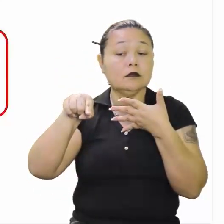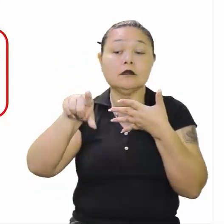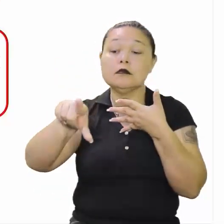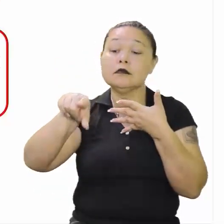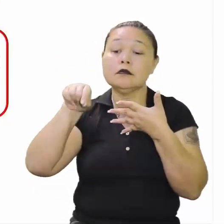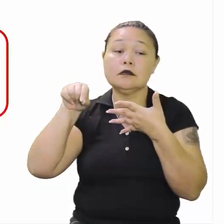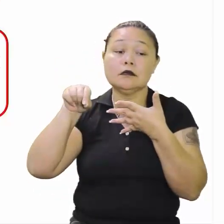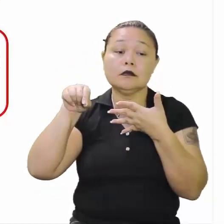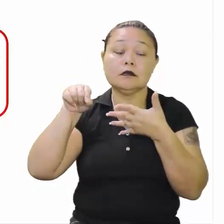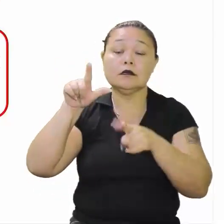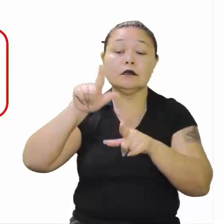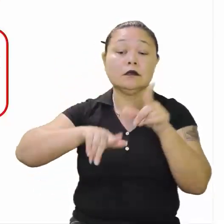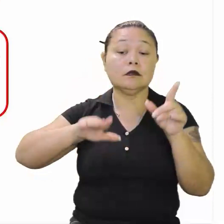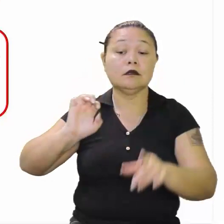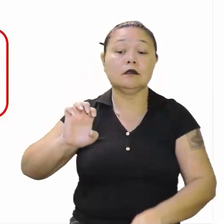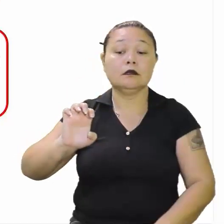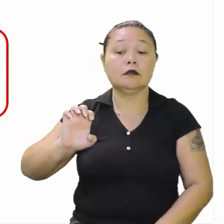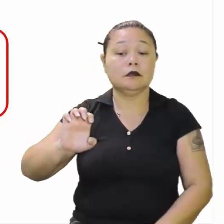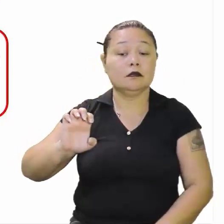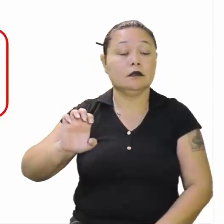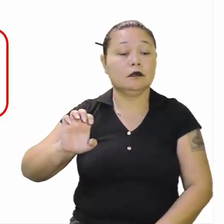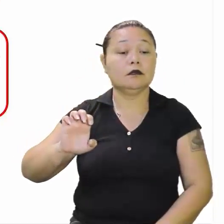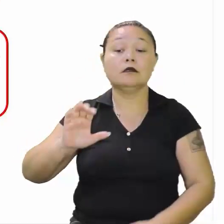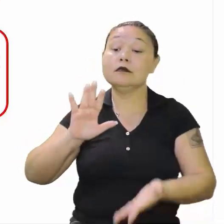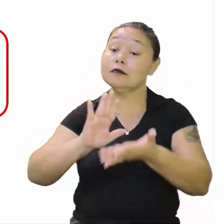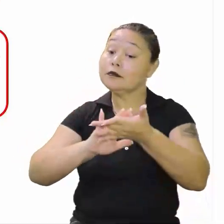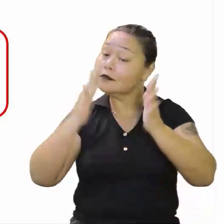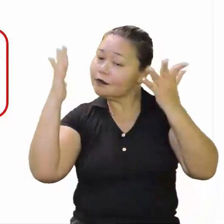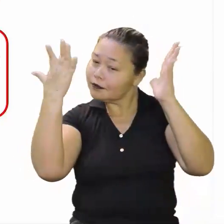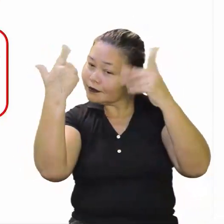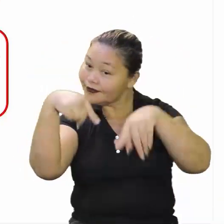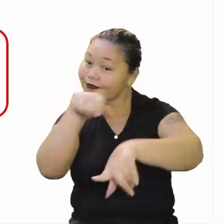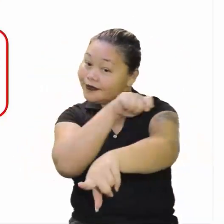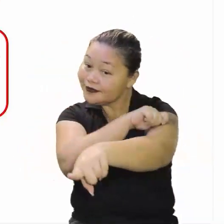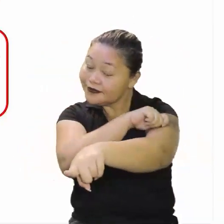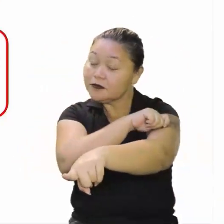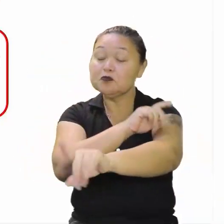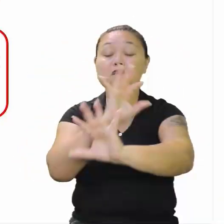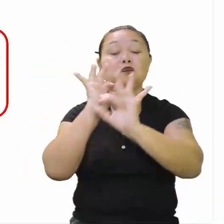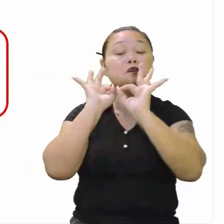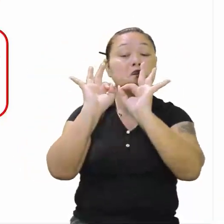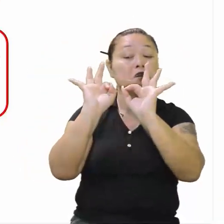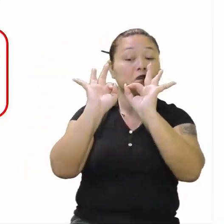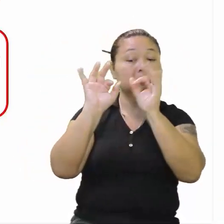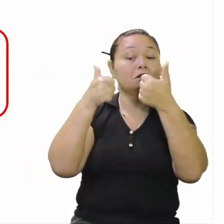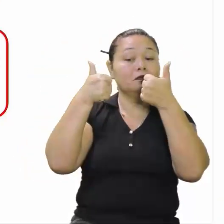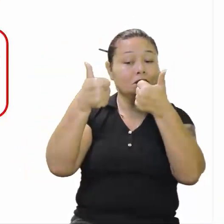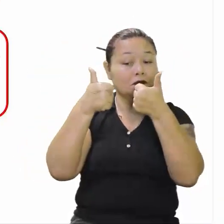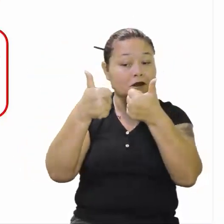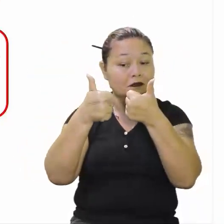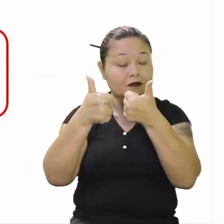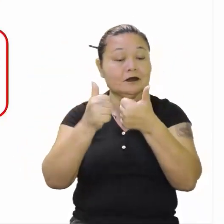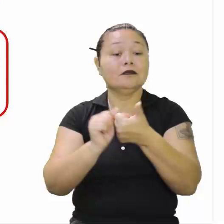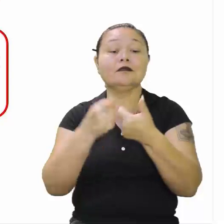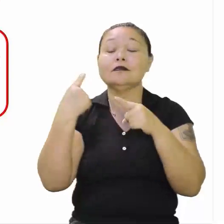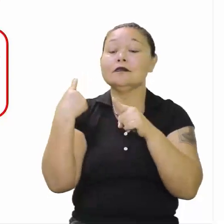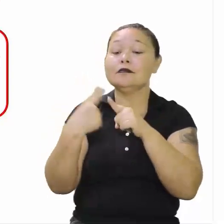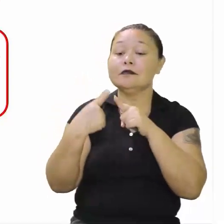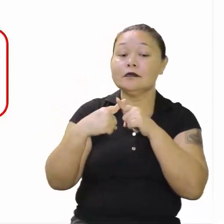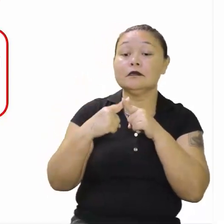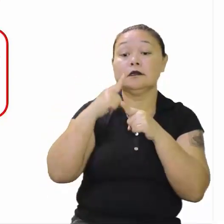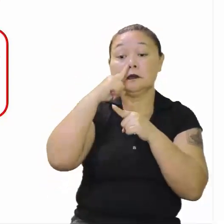assinalou que é a letra E, parabéns, meu caro aluno, totalmente correta, porque o